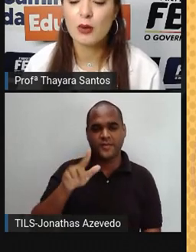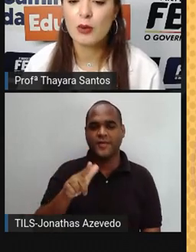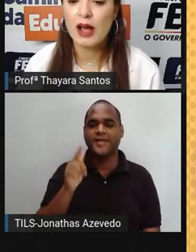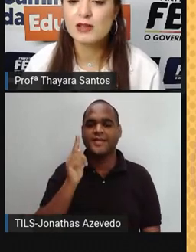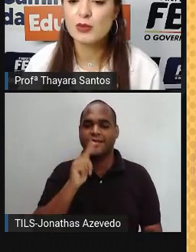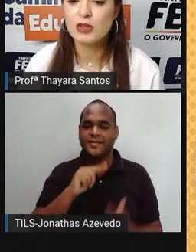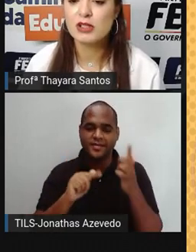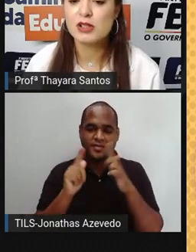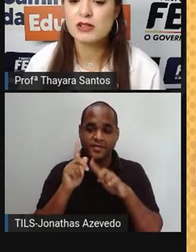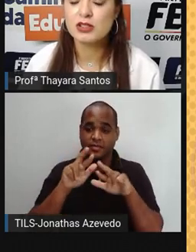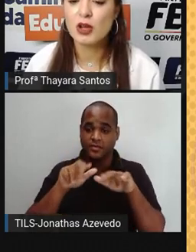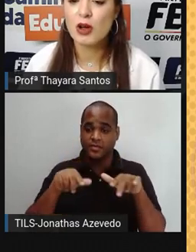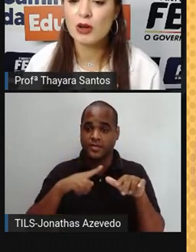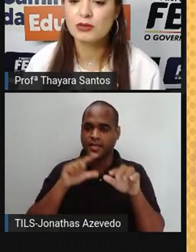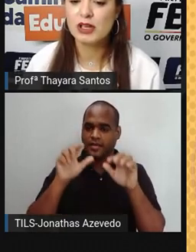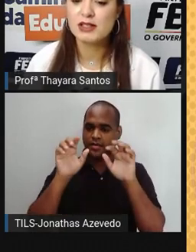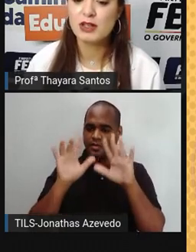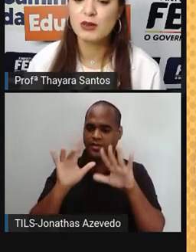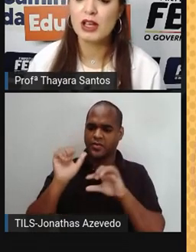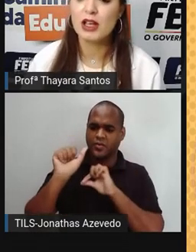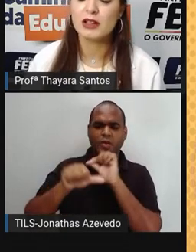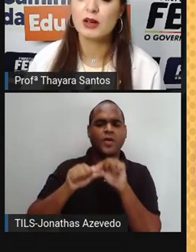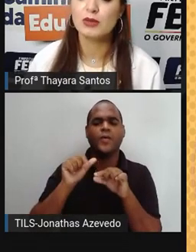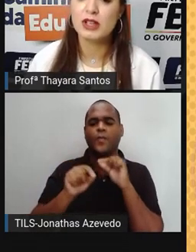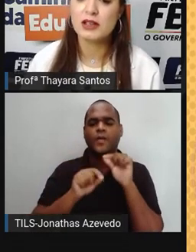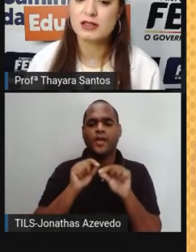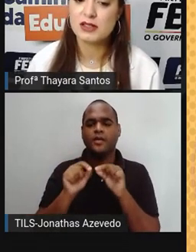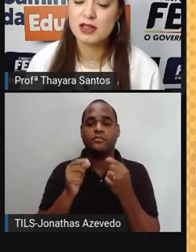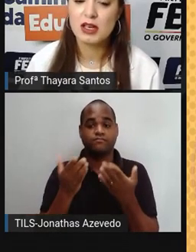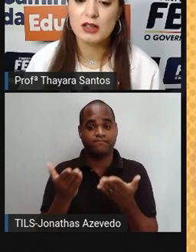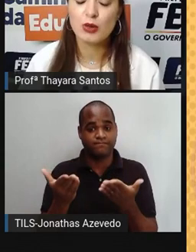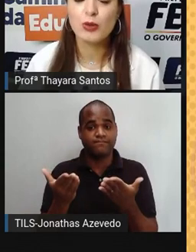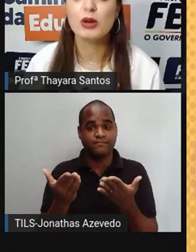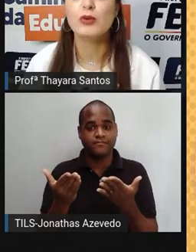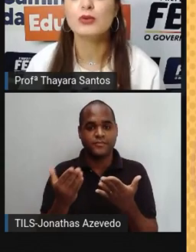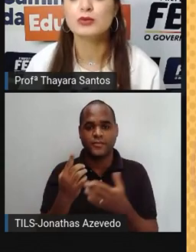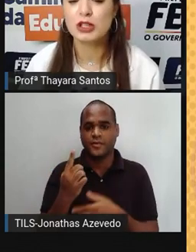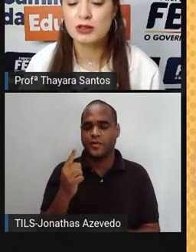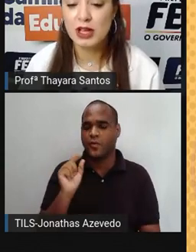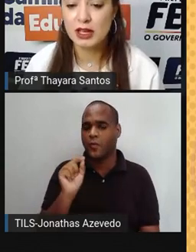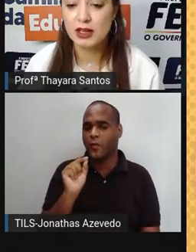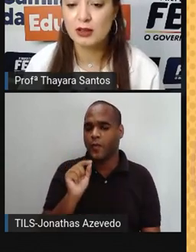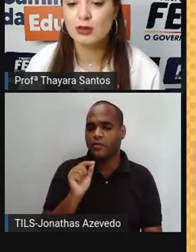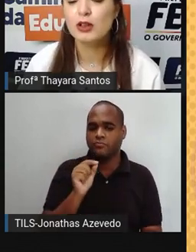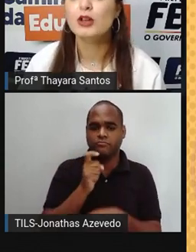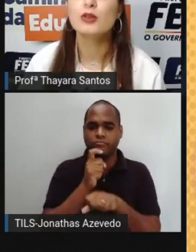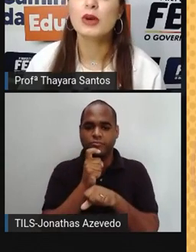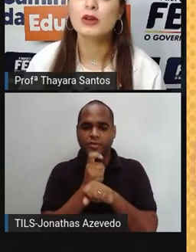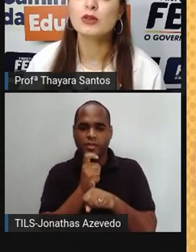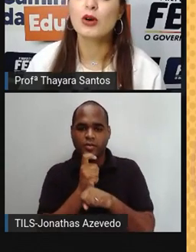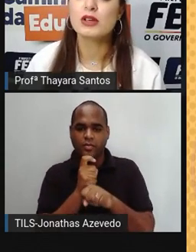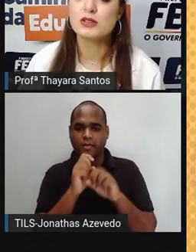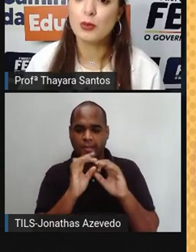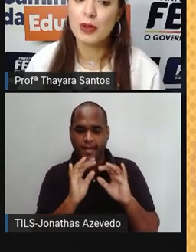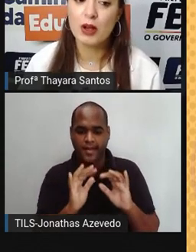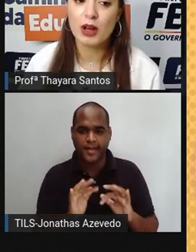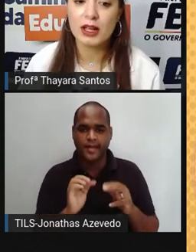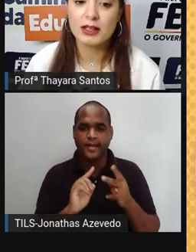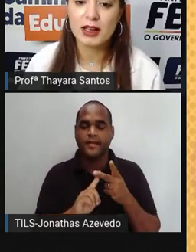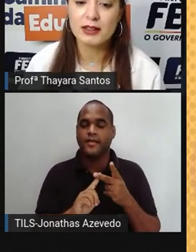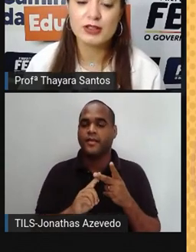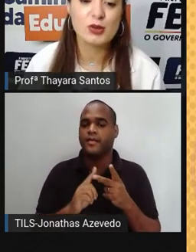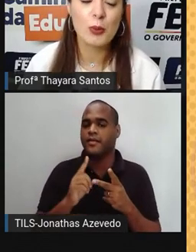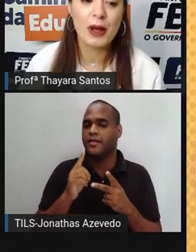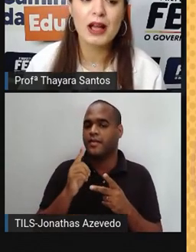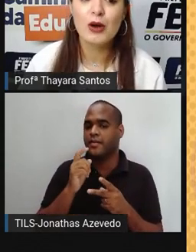identificar Quais mudanças estão acontecendo aí em cada uma dessas é o número um cheiro derretendo número 2 o